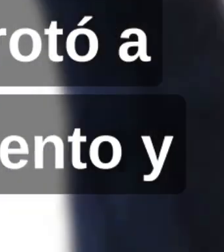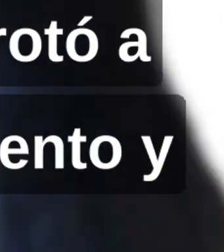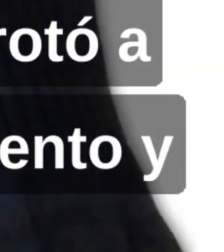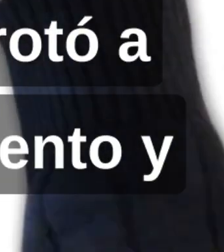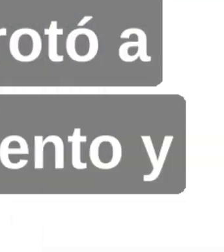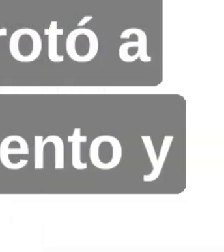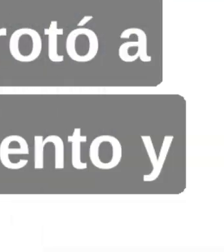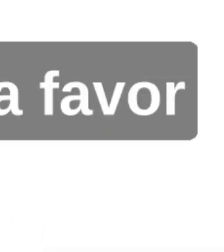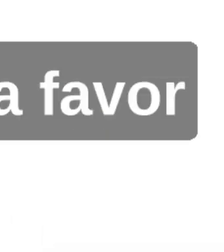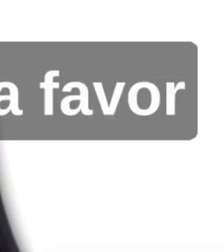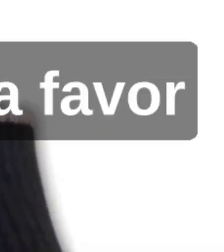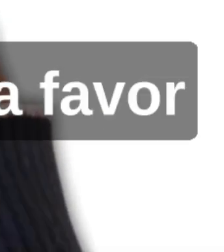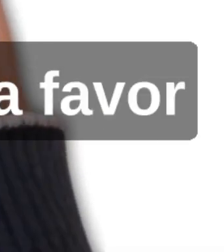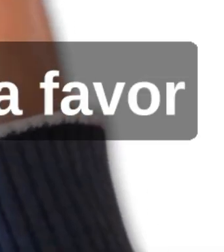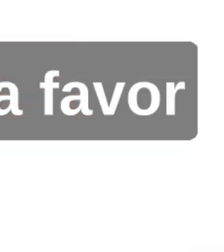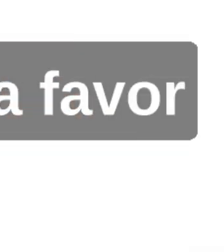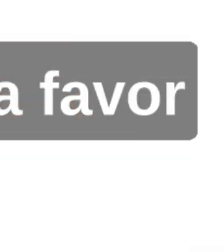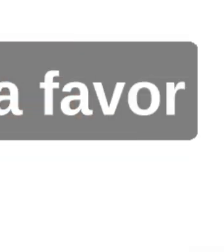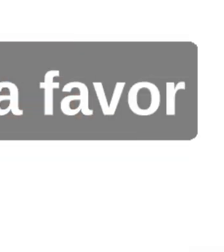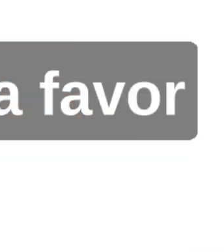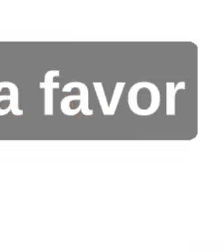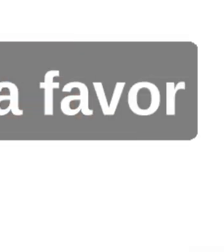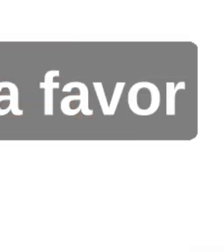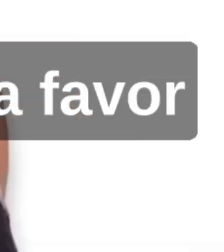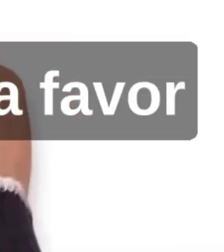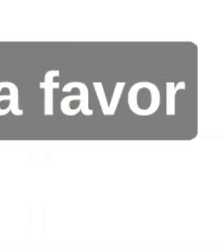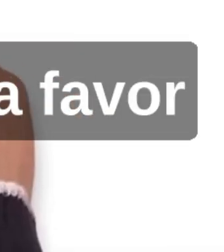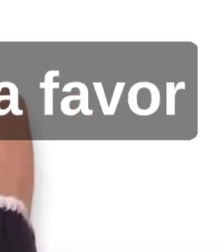em 1955 porque